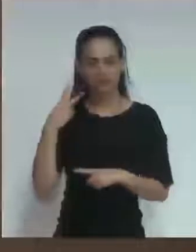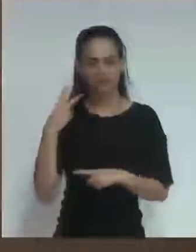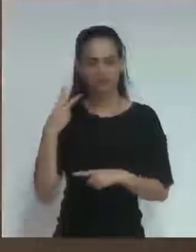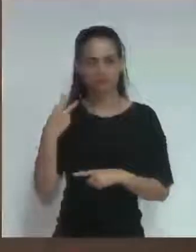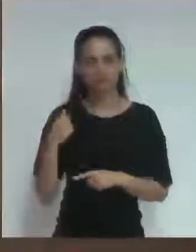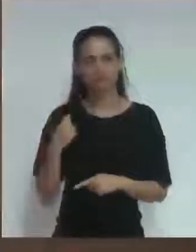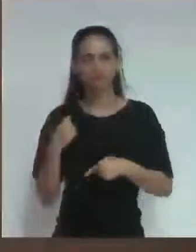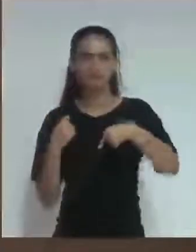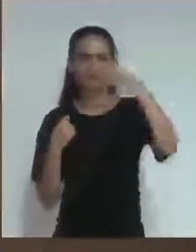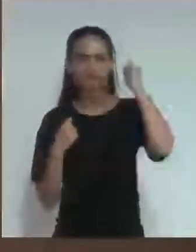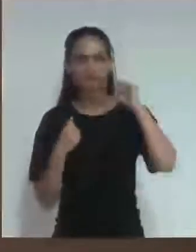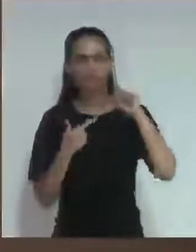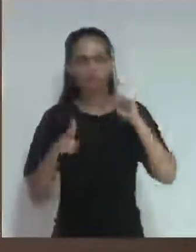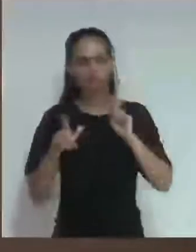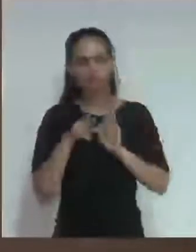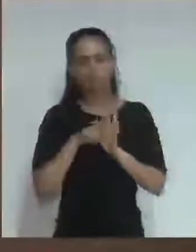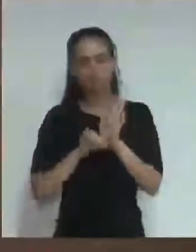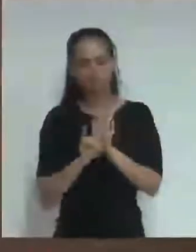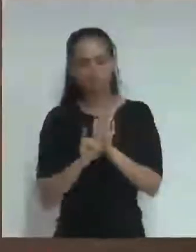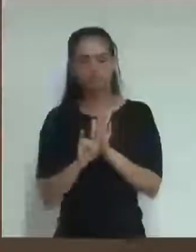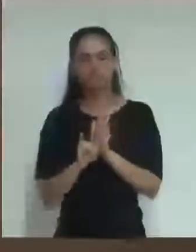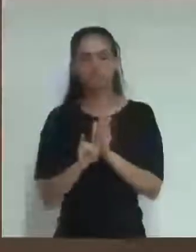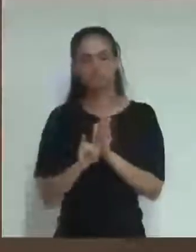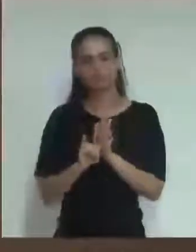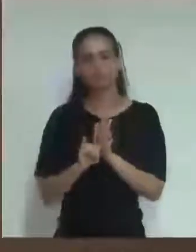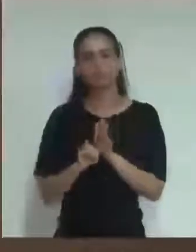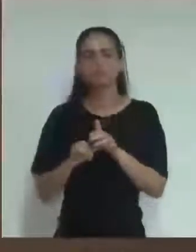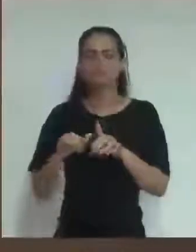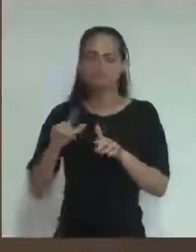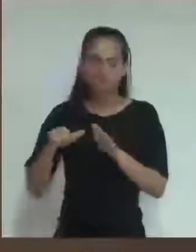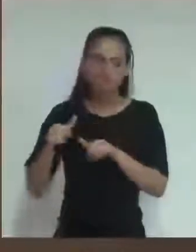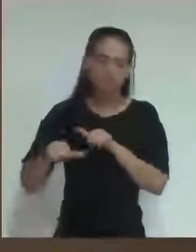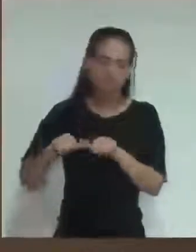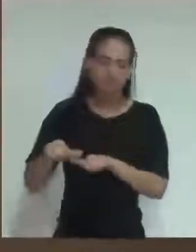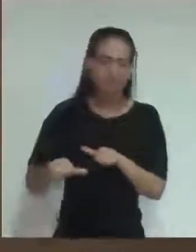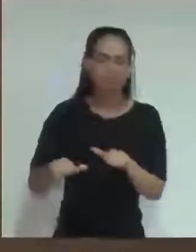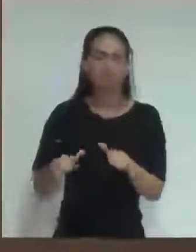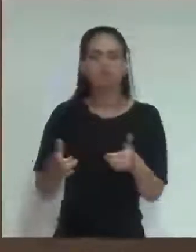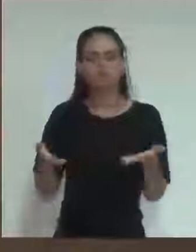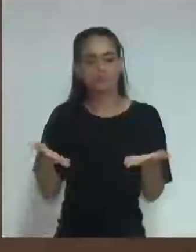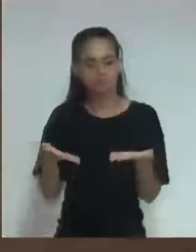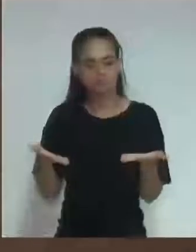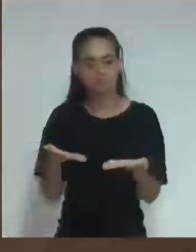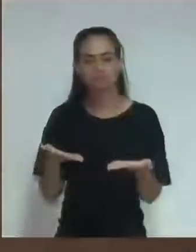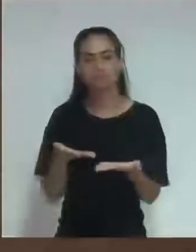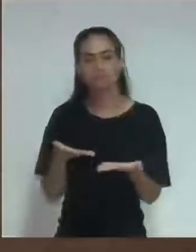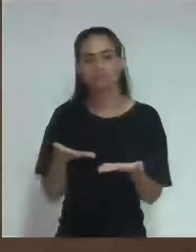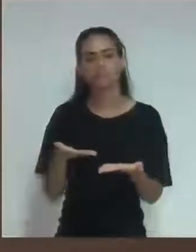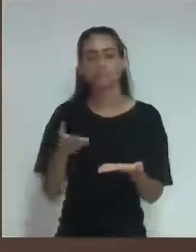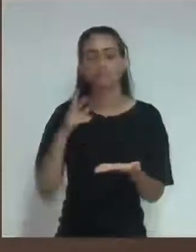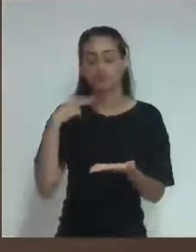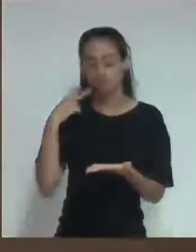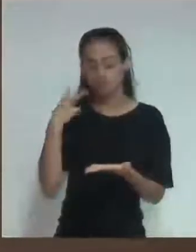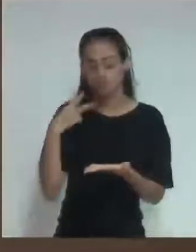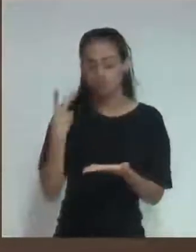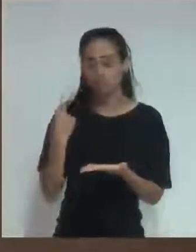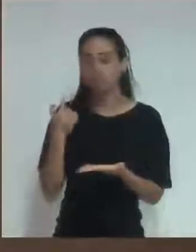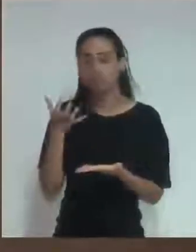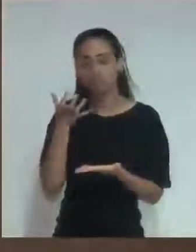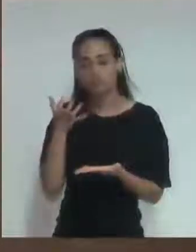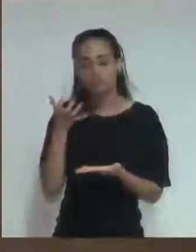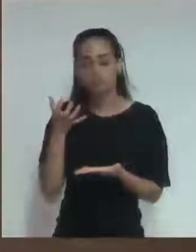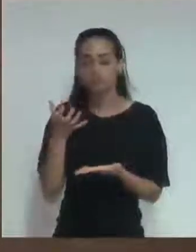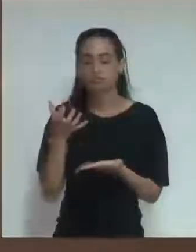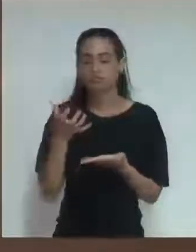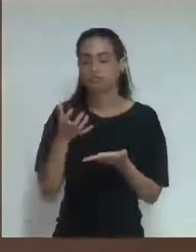outro regimento interno, outra lei orgânica, né, que mudou bastante, estou novamente agora. Procuro conhecer um pouco, é lógico que a gente nunca